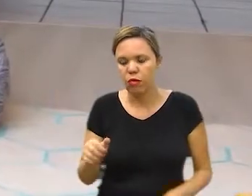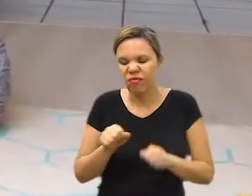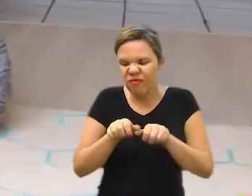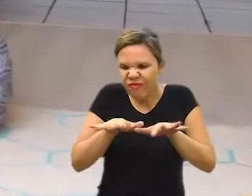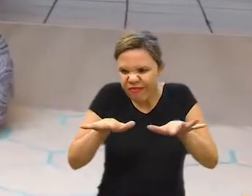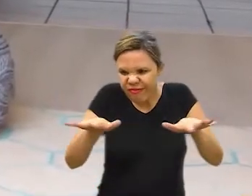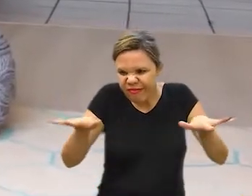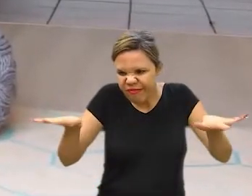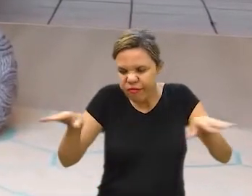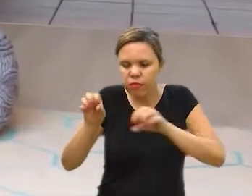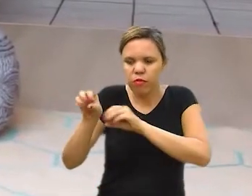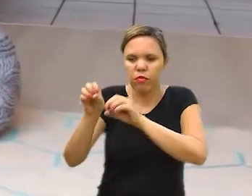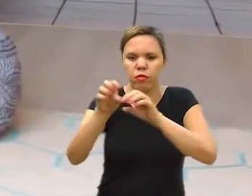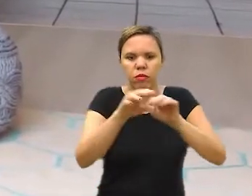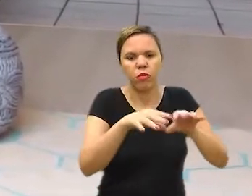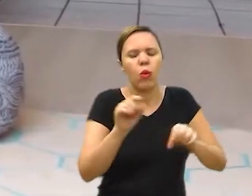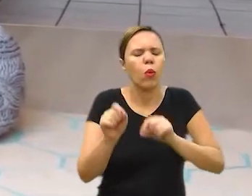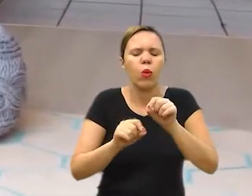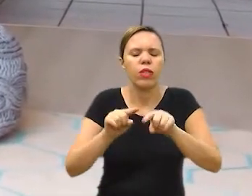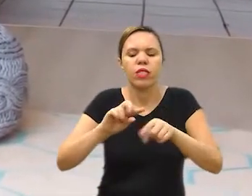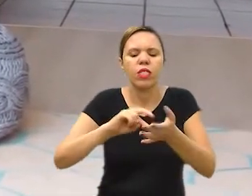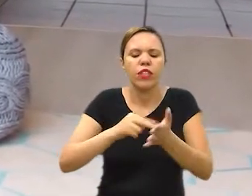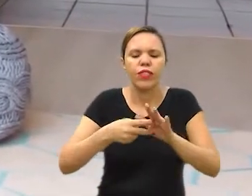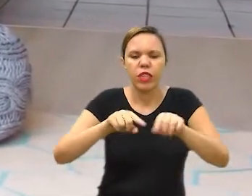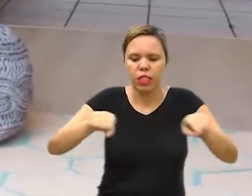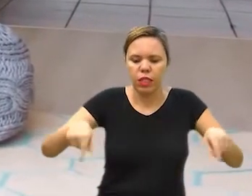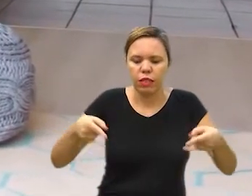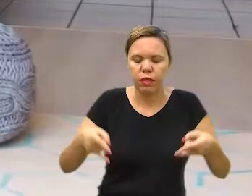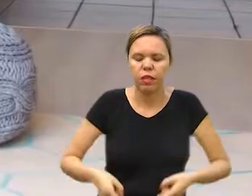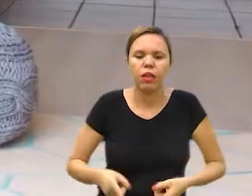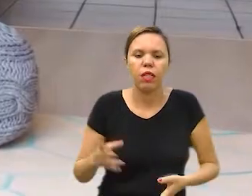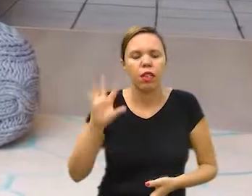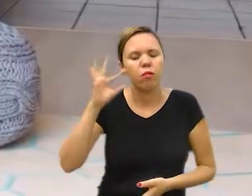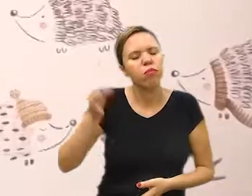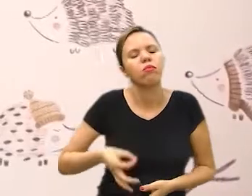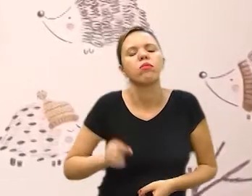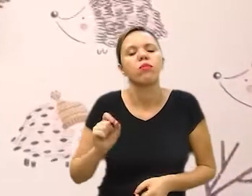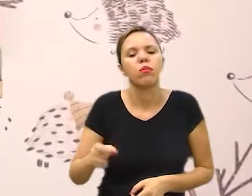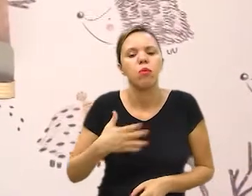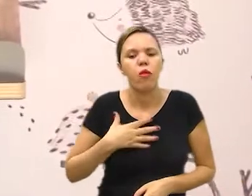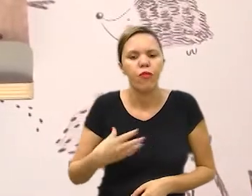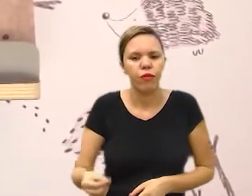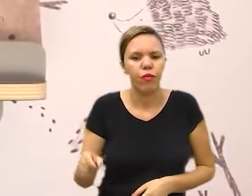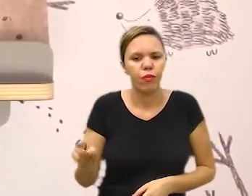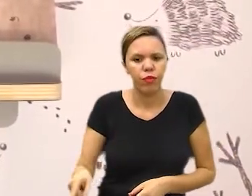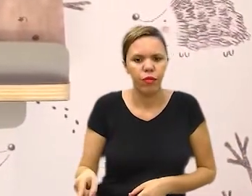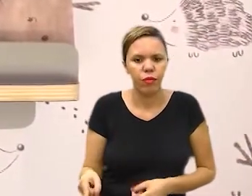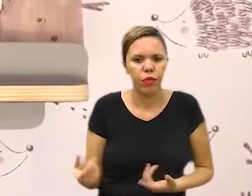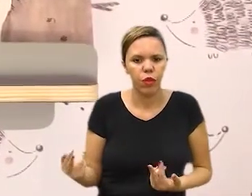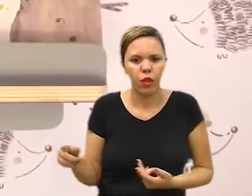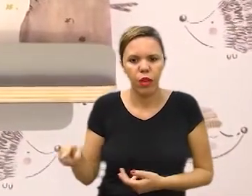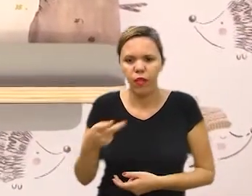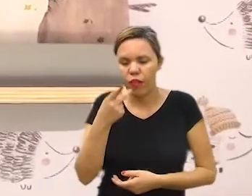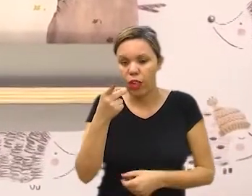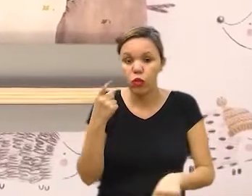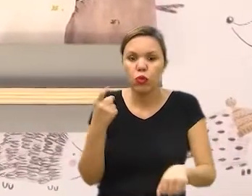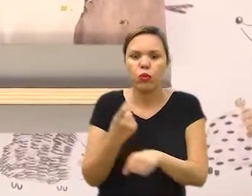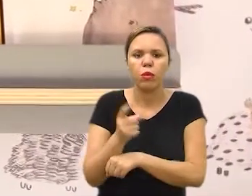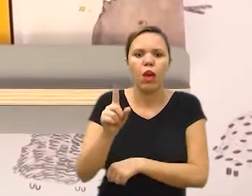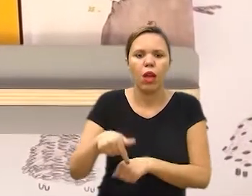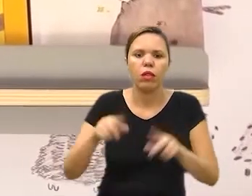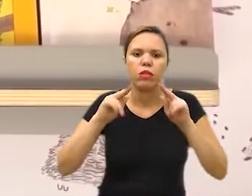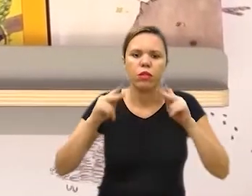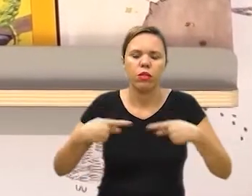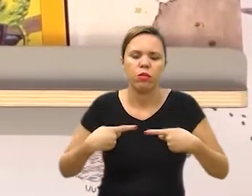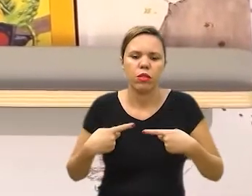né, Camila? E o que é o quarto Montessori? É simplesmente entender que o meu filho, como a Nick falou, a gente descobriu, ele é um ser